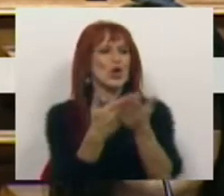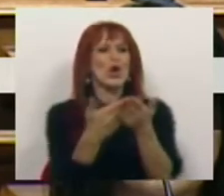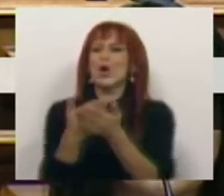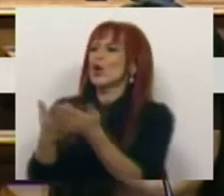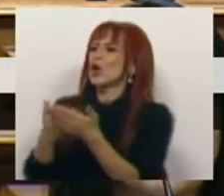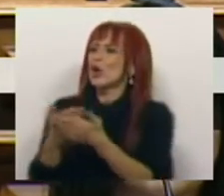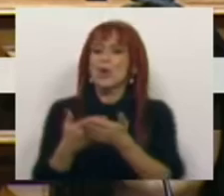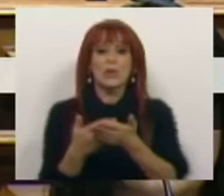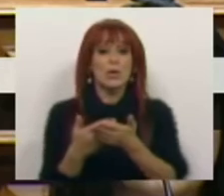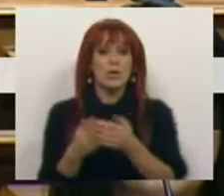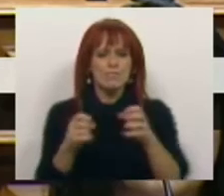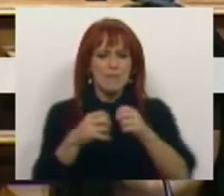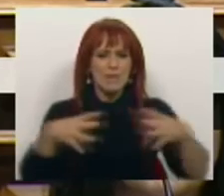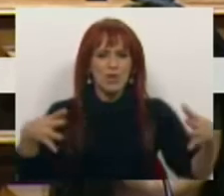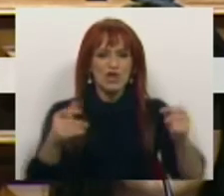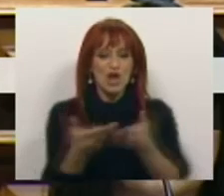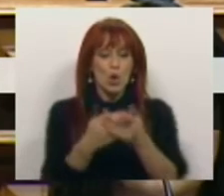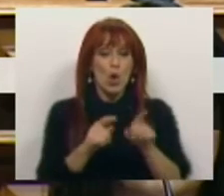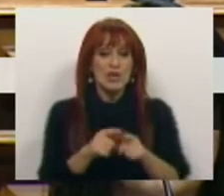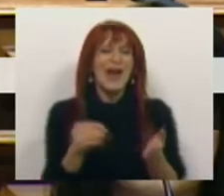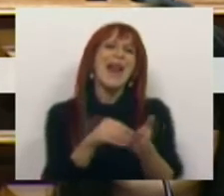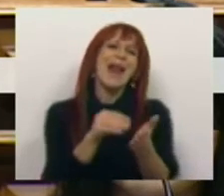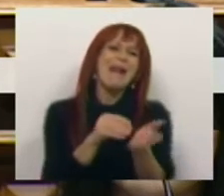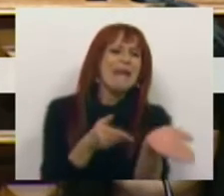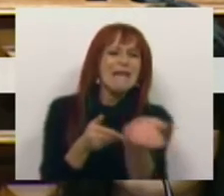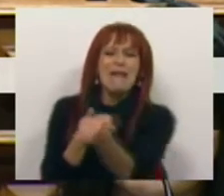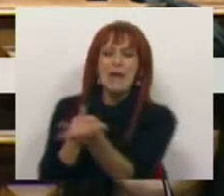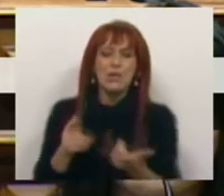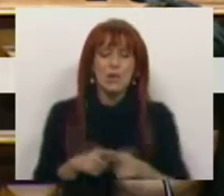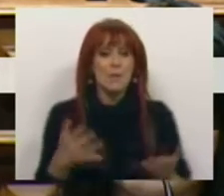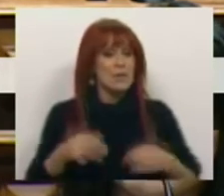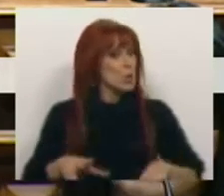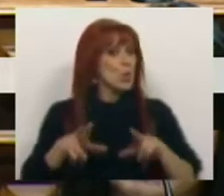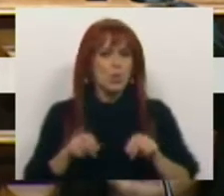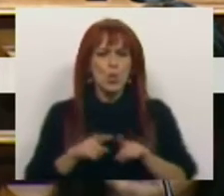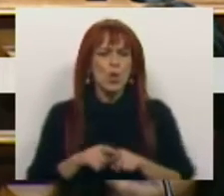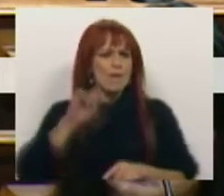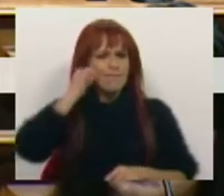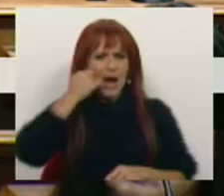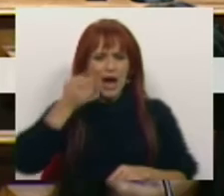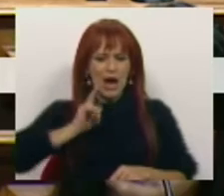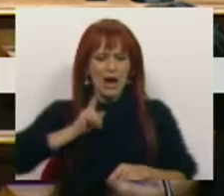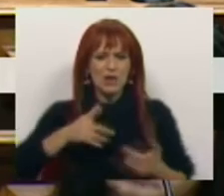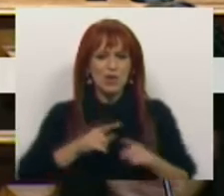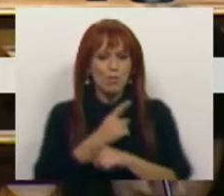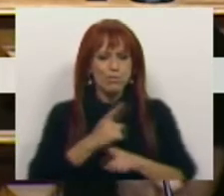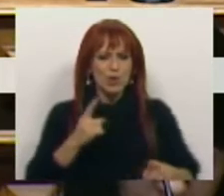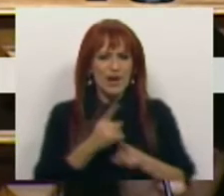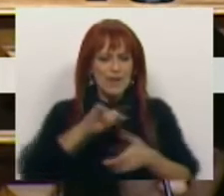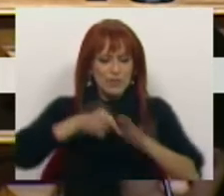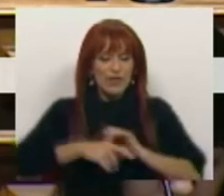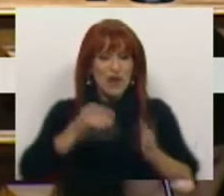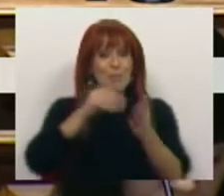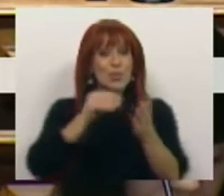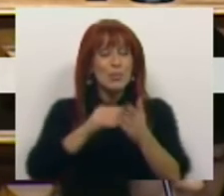negócios, para expandir os negócios da caridade. Mas sem nunca pôr em causa as razões profundas